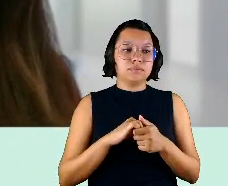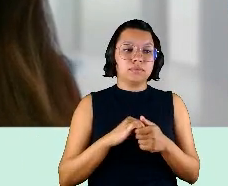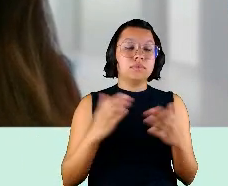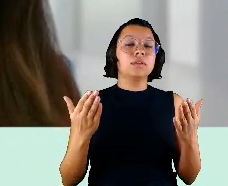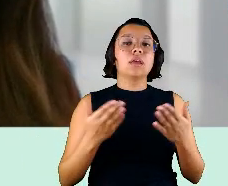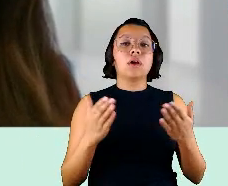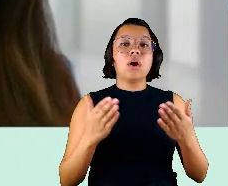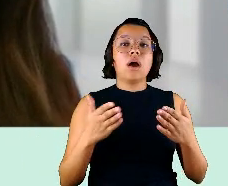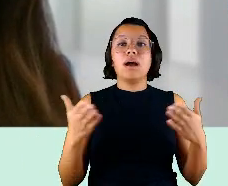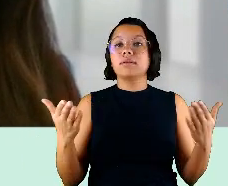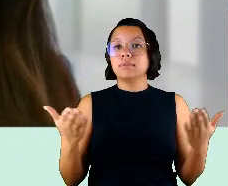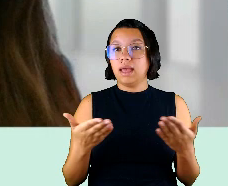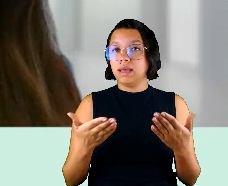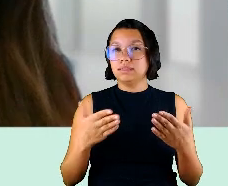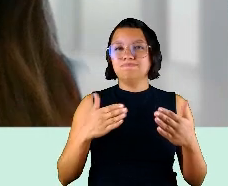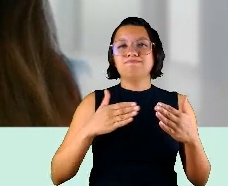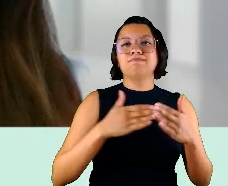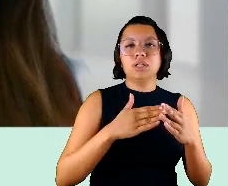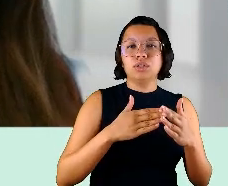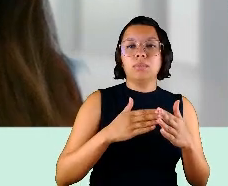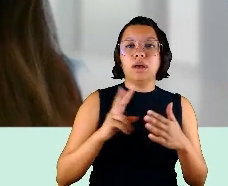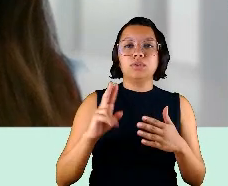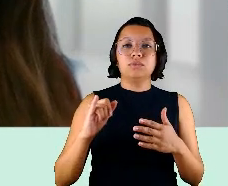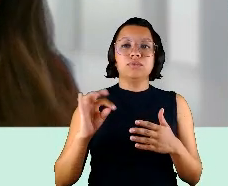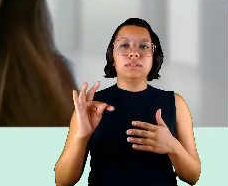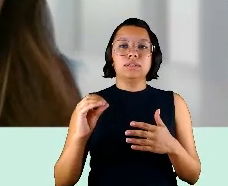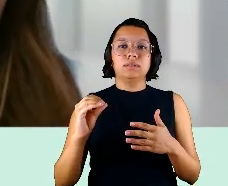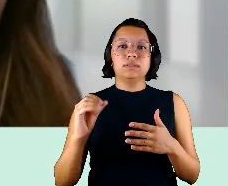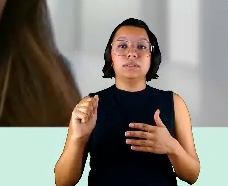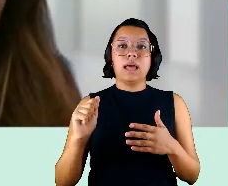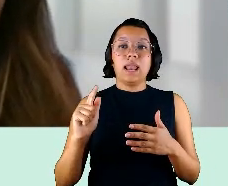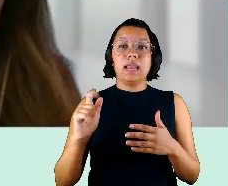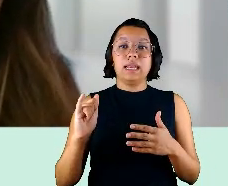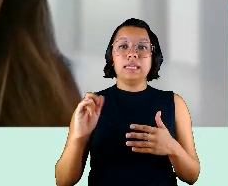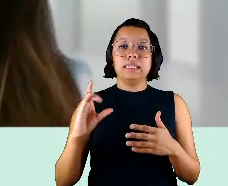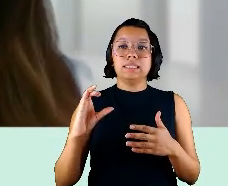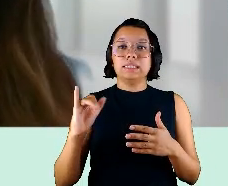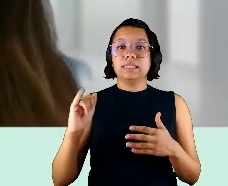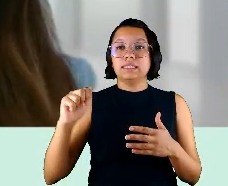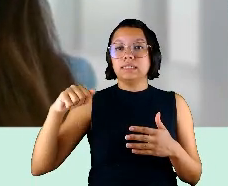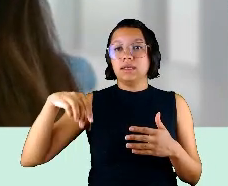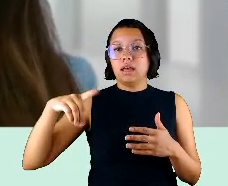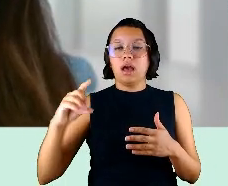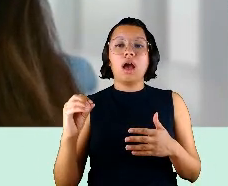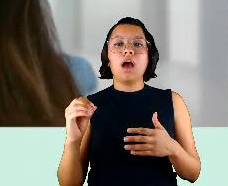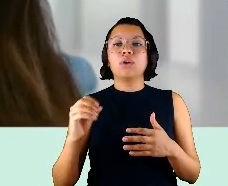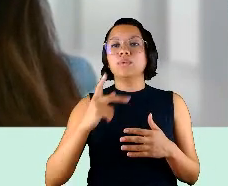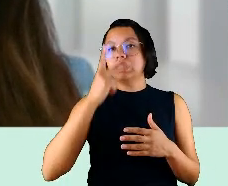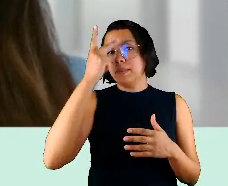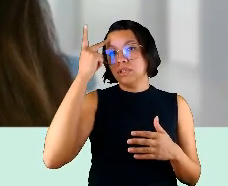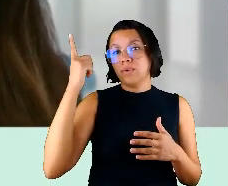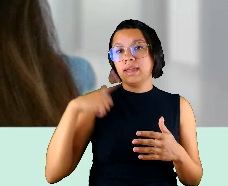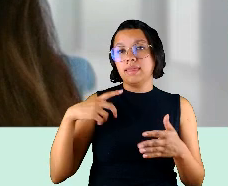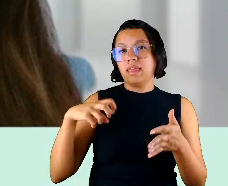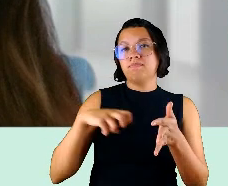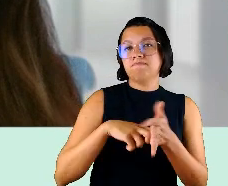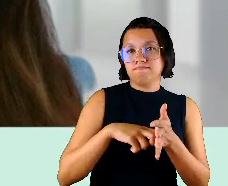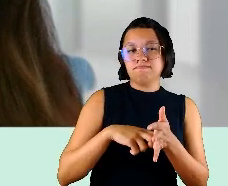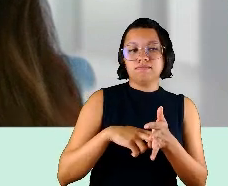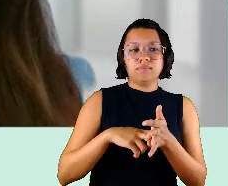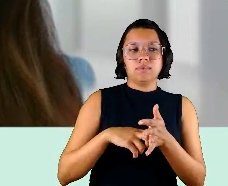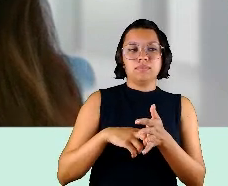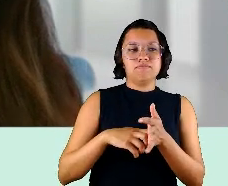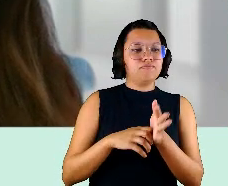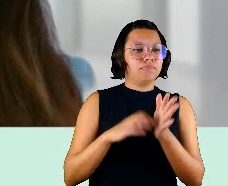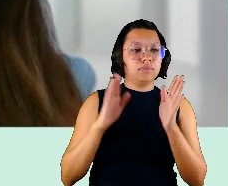Agora, essa restrição do vitaliciando e do que sofra penalidade não se aplica quando